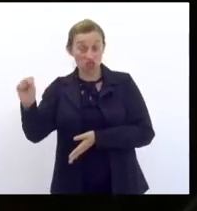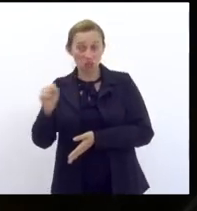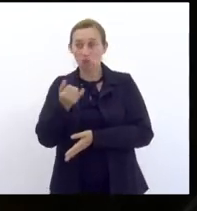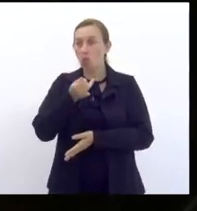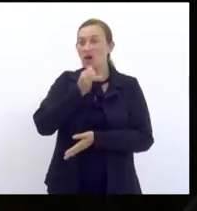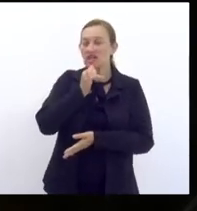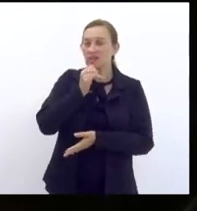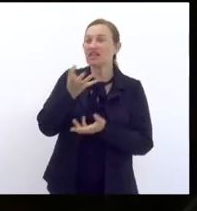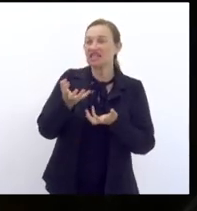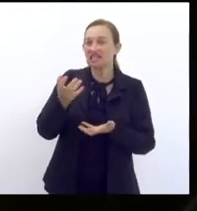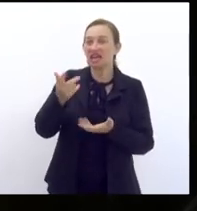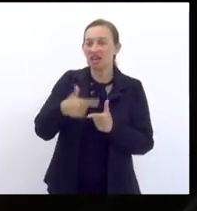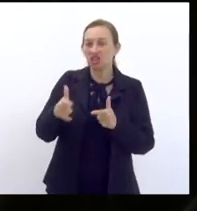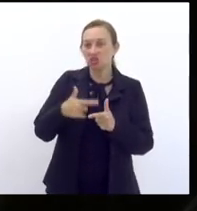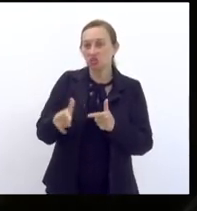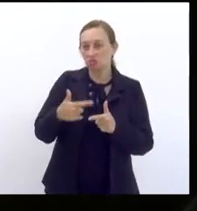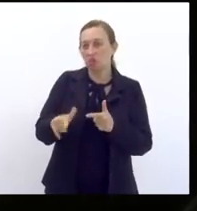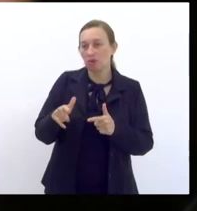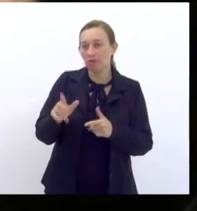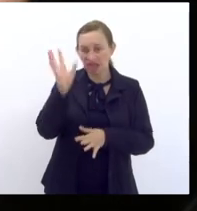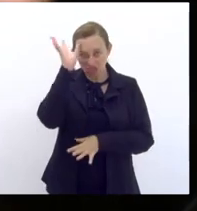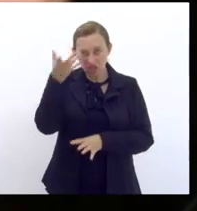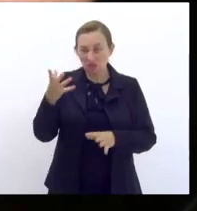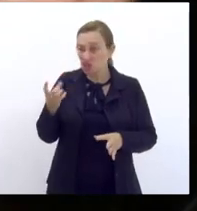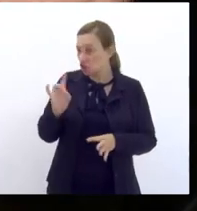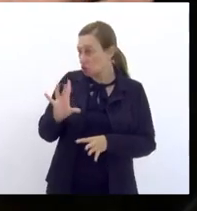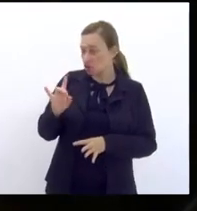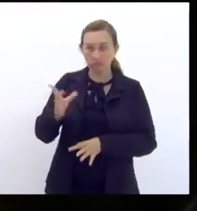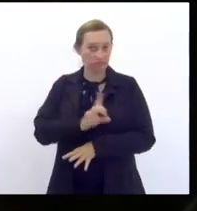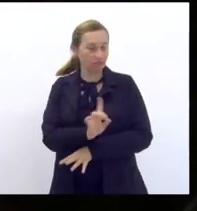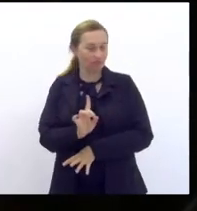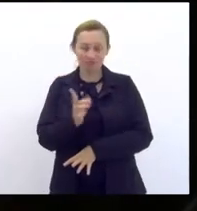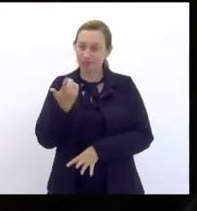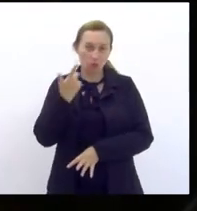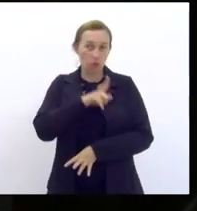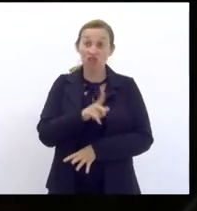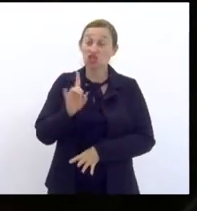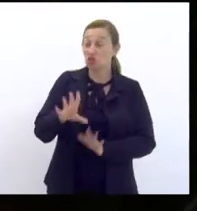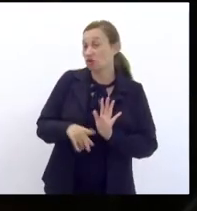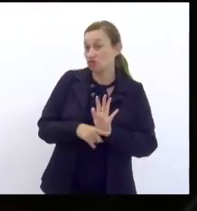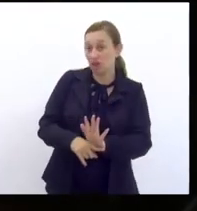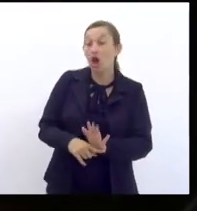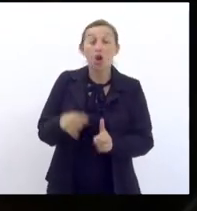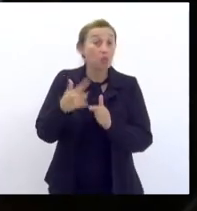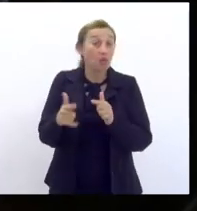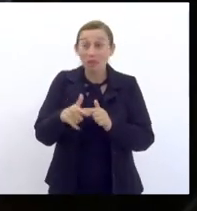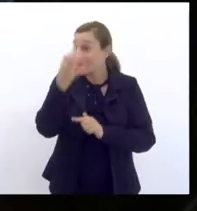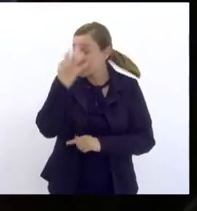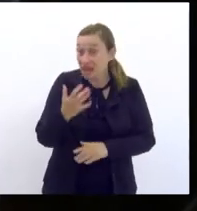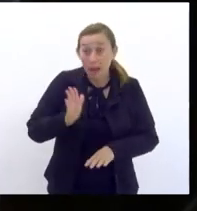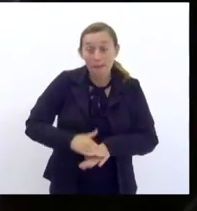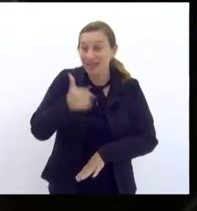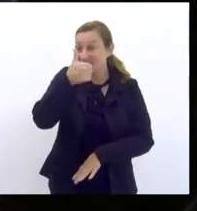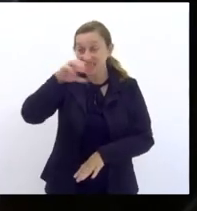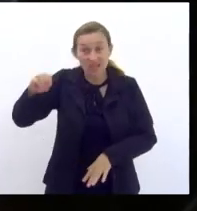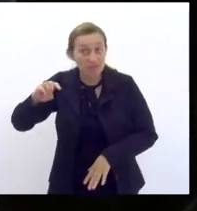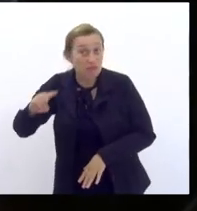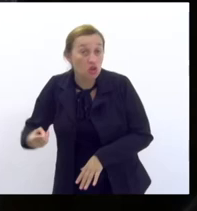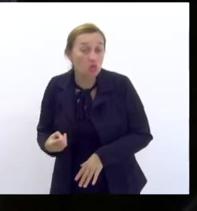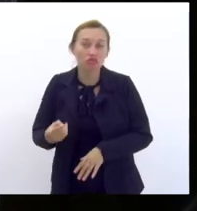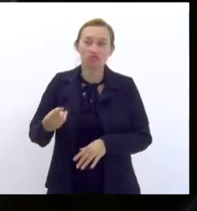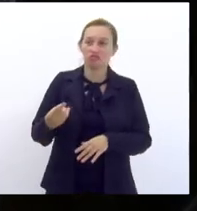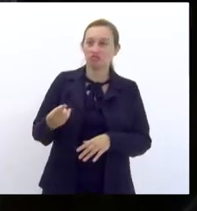quiser resolver o problema sozinho da sua ele não vai conseguir resolver pode ajudar o problema é muito grave mas de 100 milhões de reais de